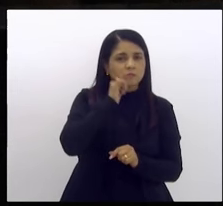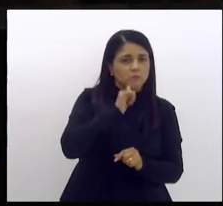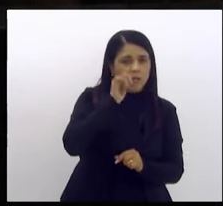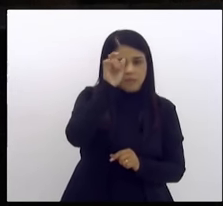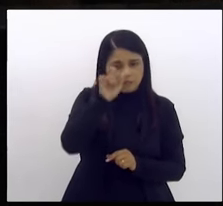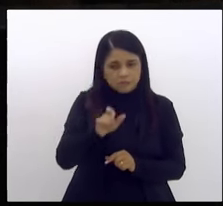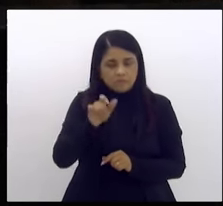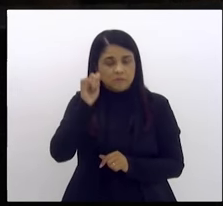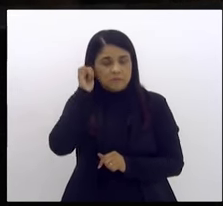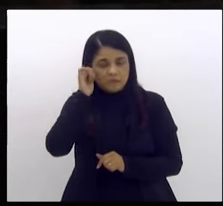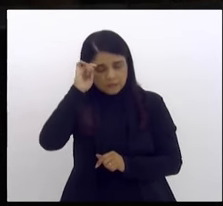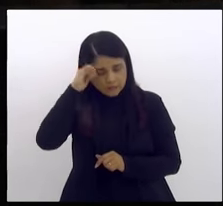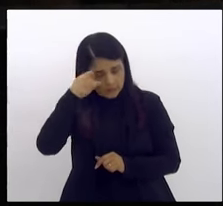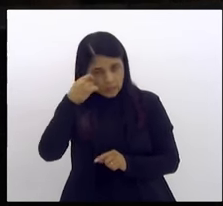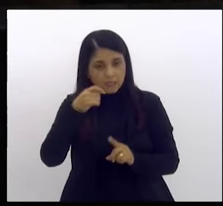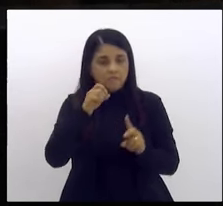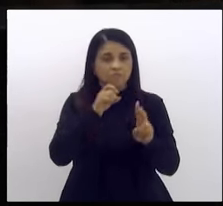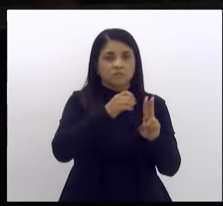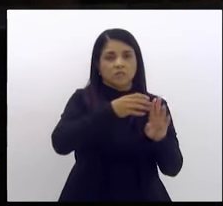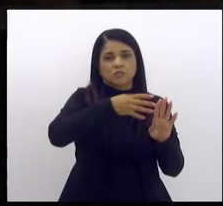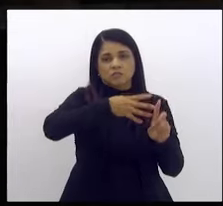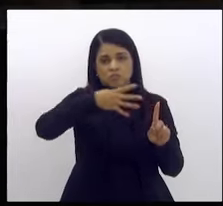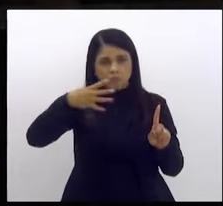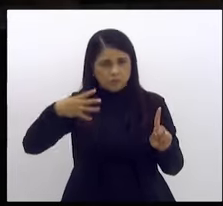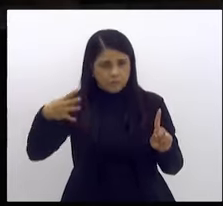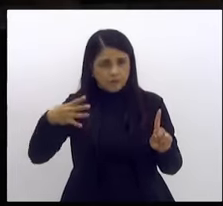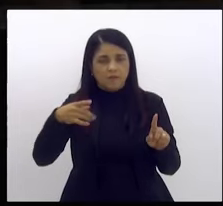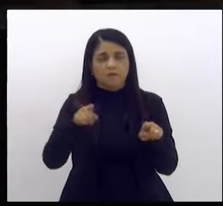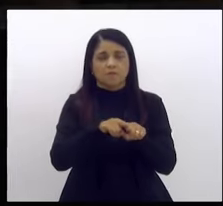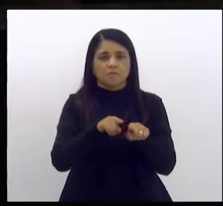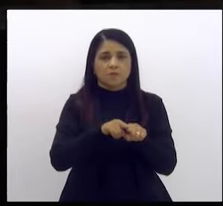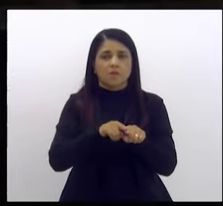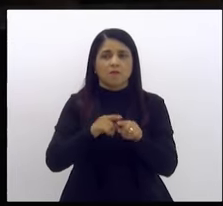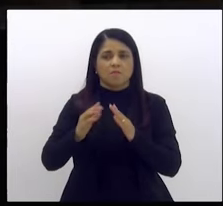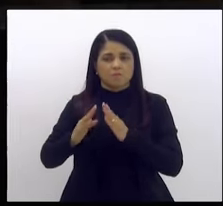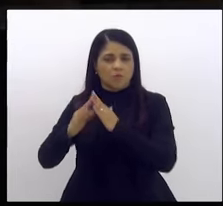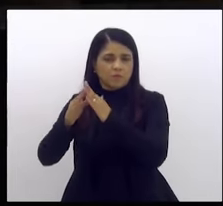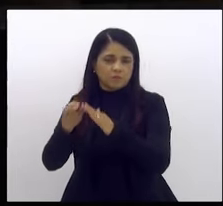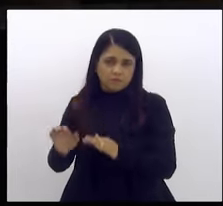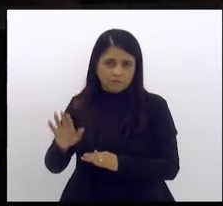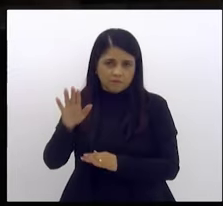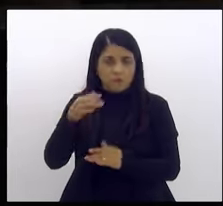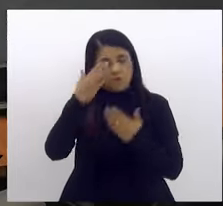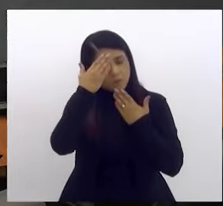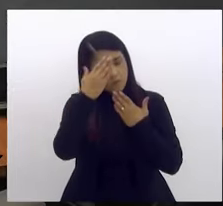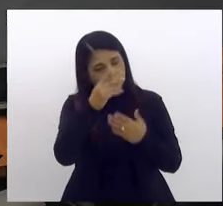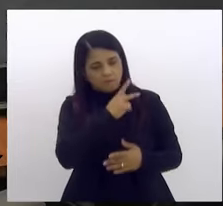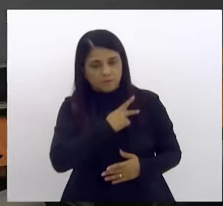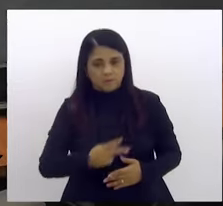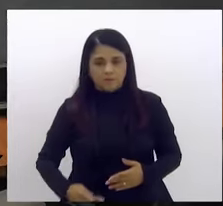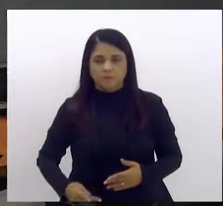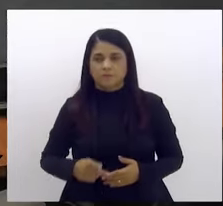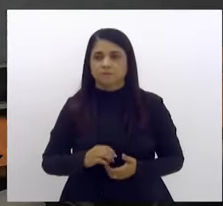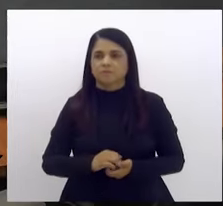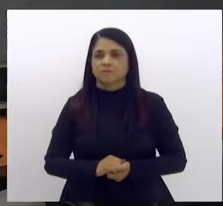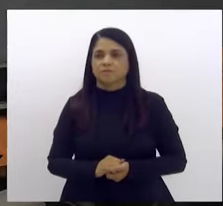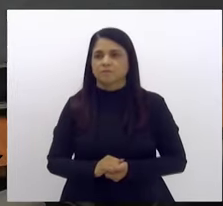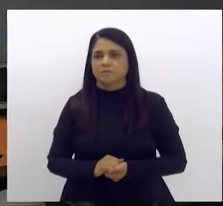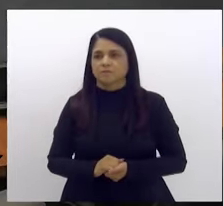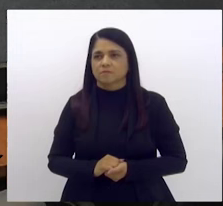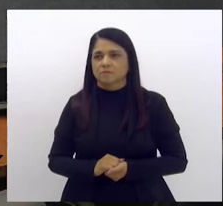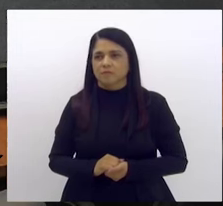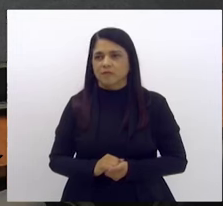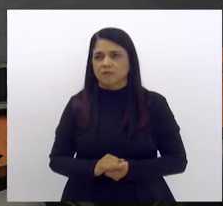população LGBTQIA+, população de favela e periferia. Muito obrigada, senhor presidente.